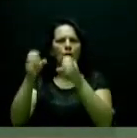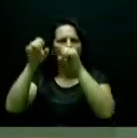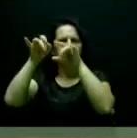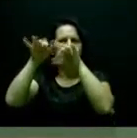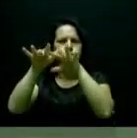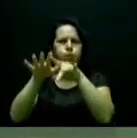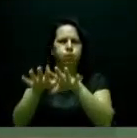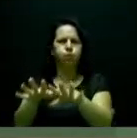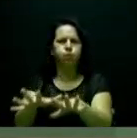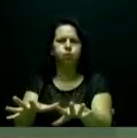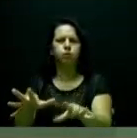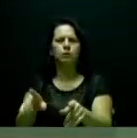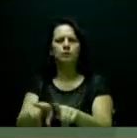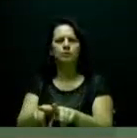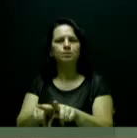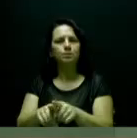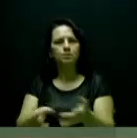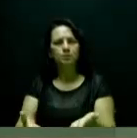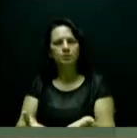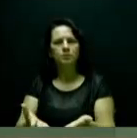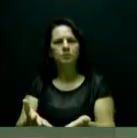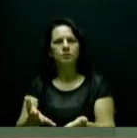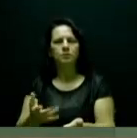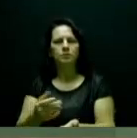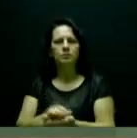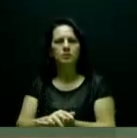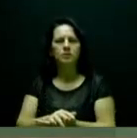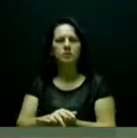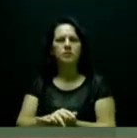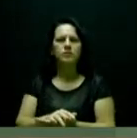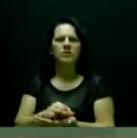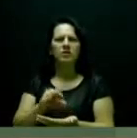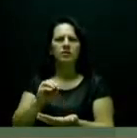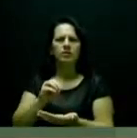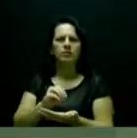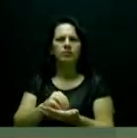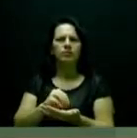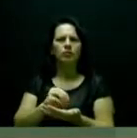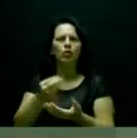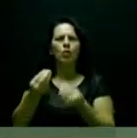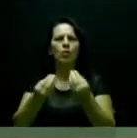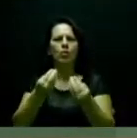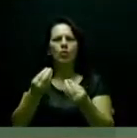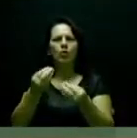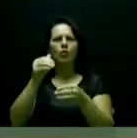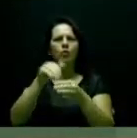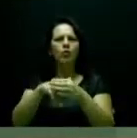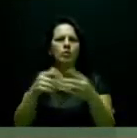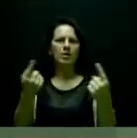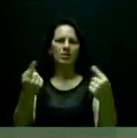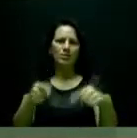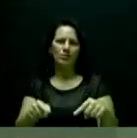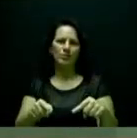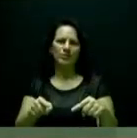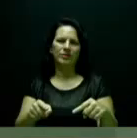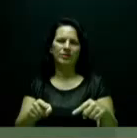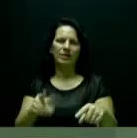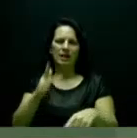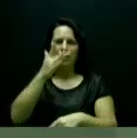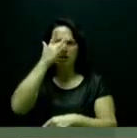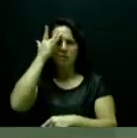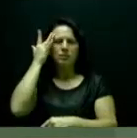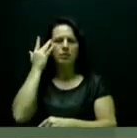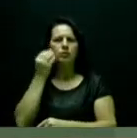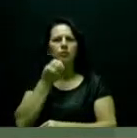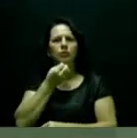por uma enchente. E jamais o parlamento teria a irresponsabilidade de votar contra para prejudicar um cidadão do bem.